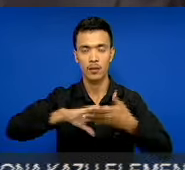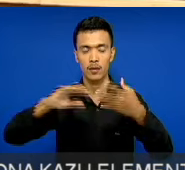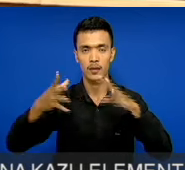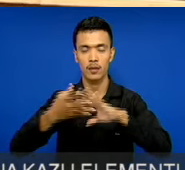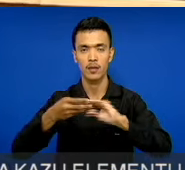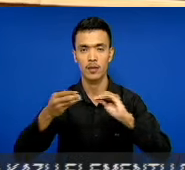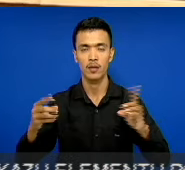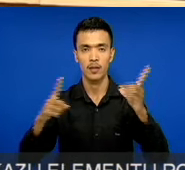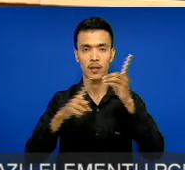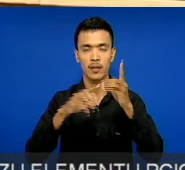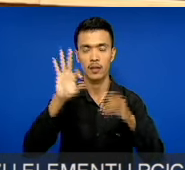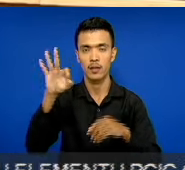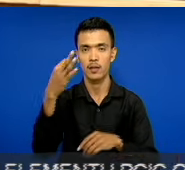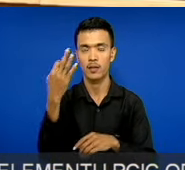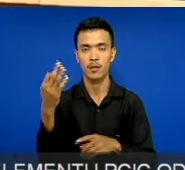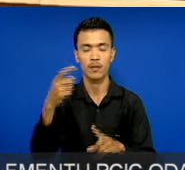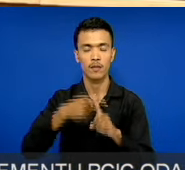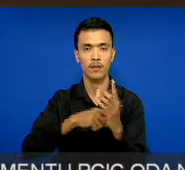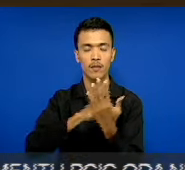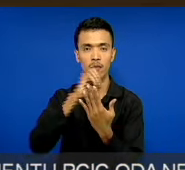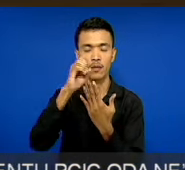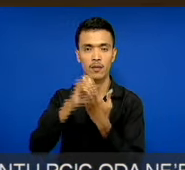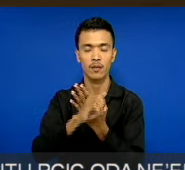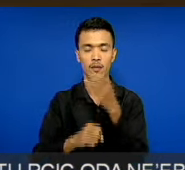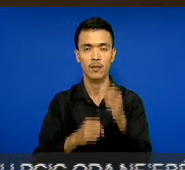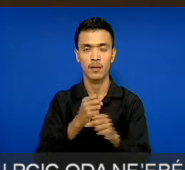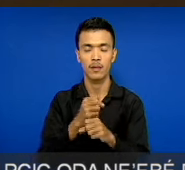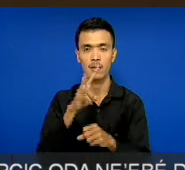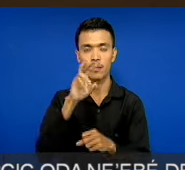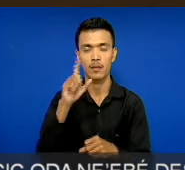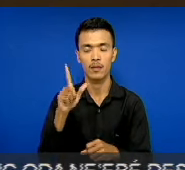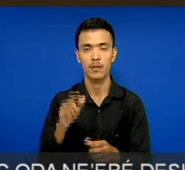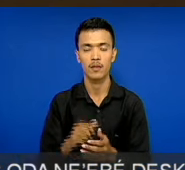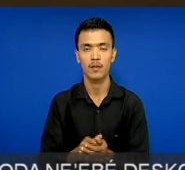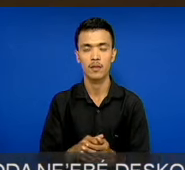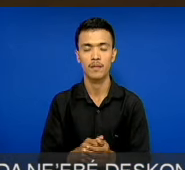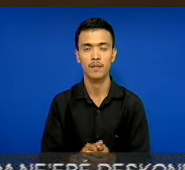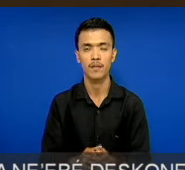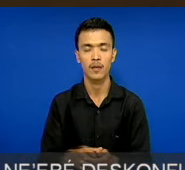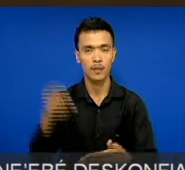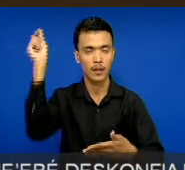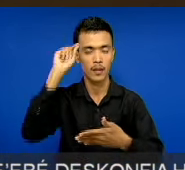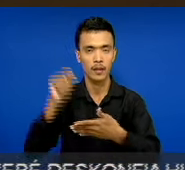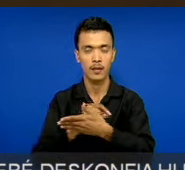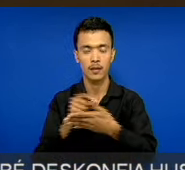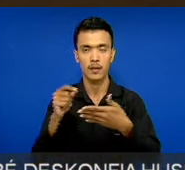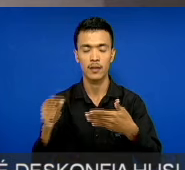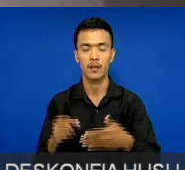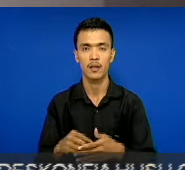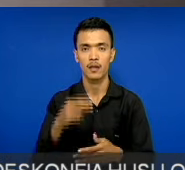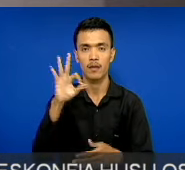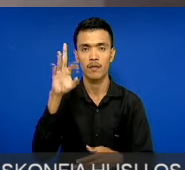Dhabi no dia 19 de outubro de 2019, apelam precisamente à fraternidade humana.